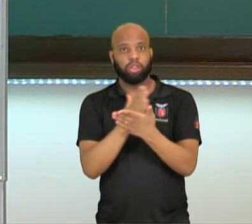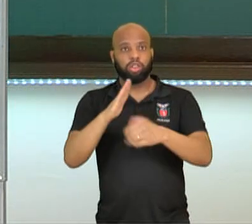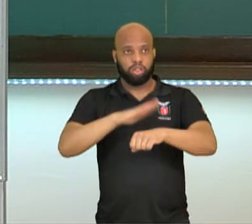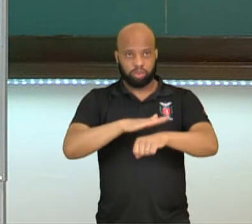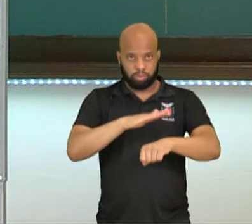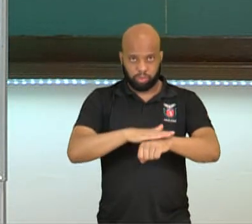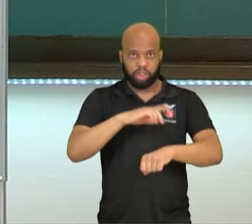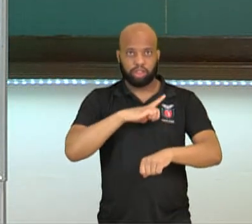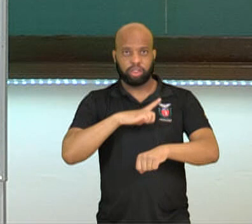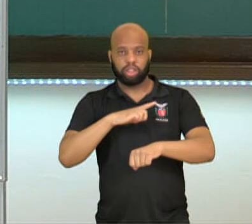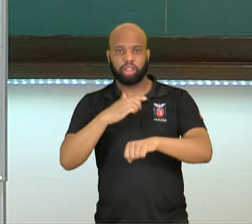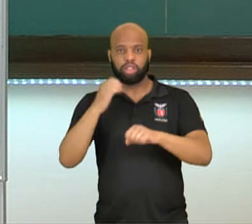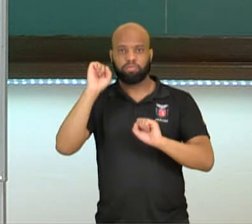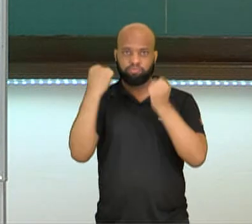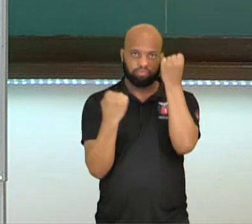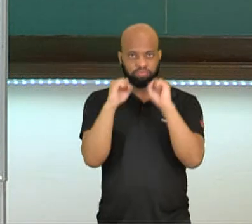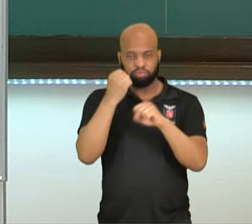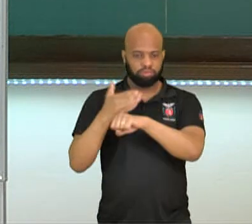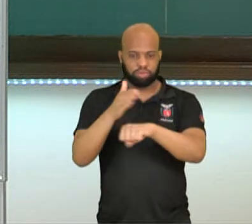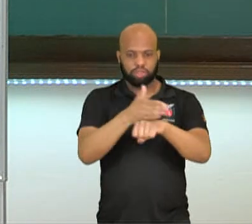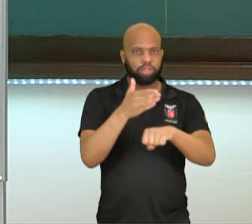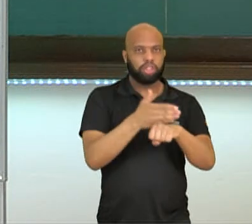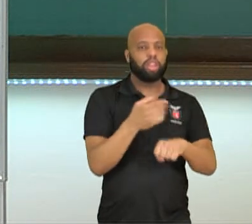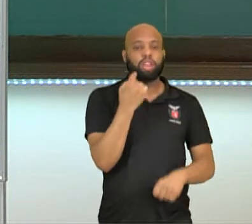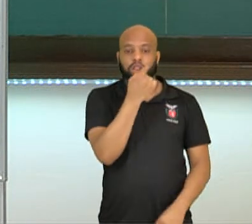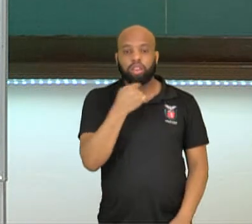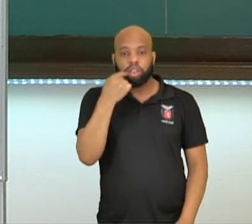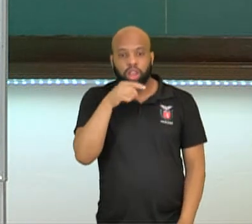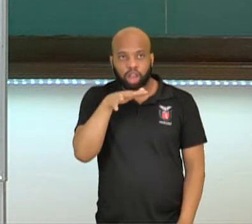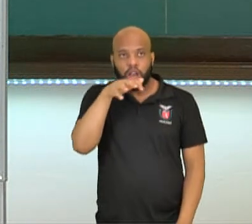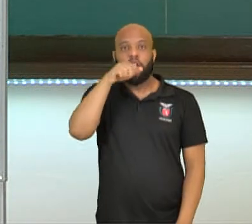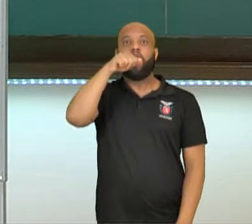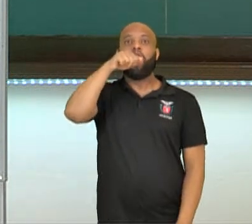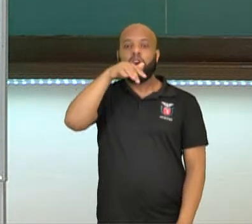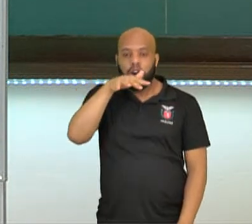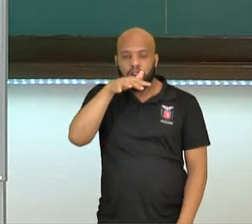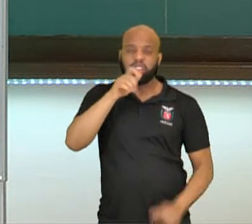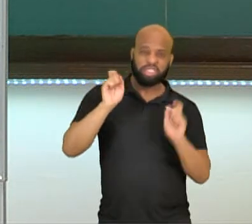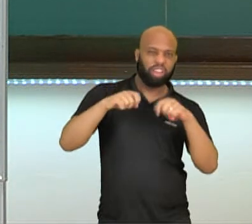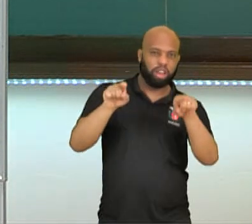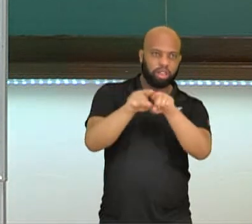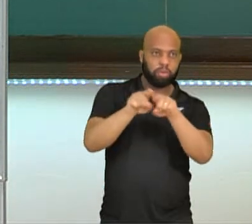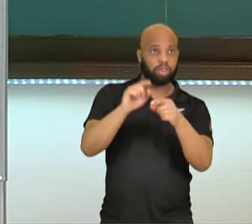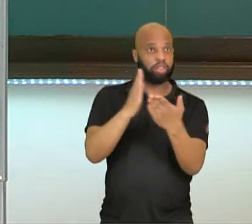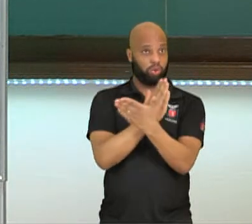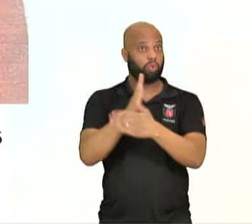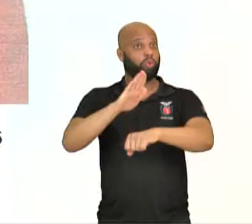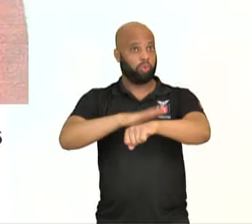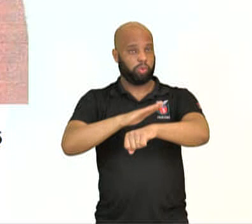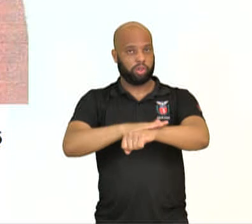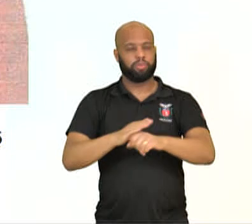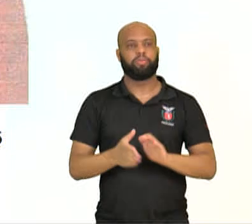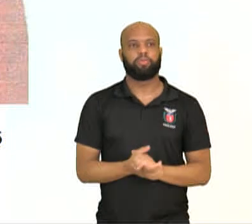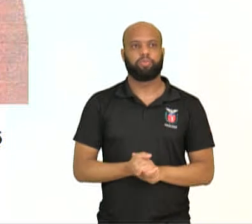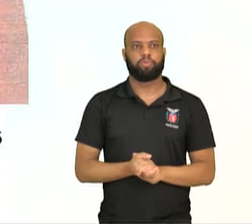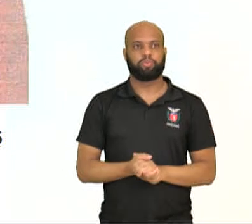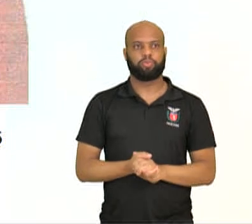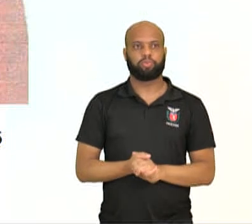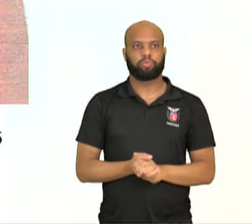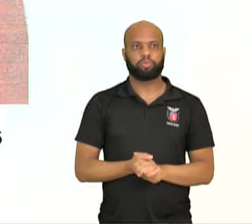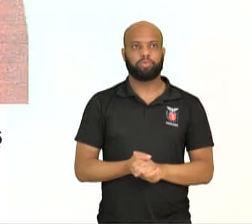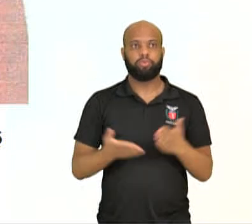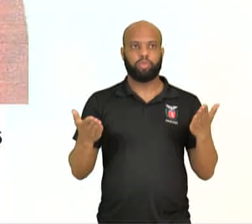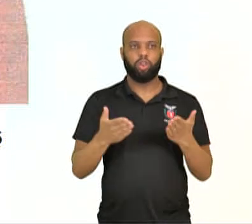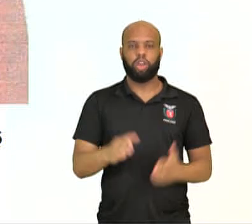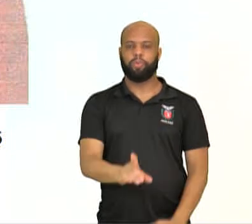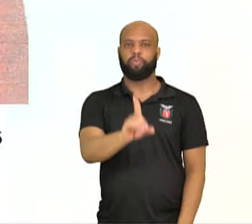momentos de exercícios, a inspiração pela boca, ela seria mais adequada. E o diafragma,